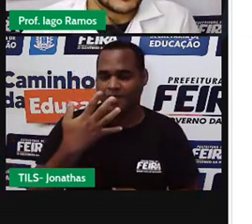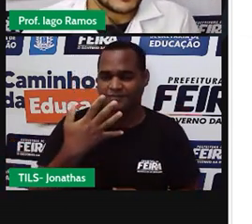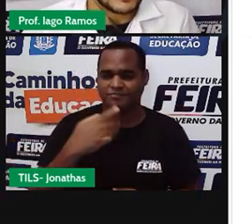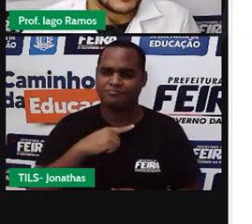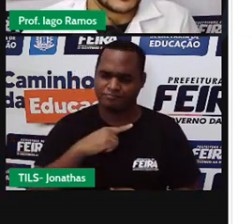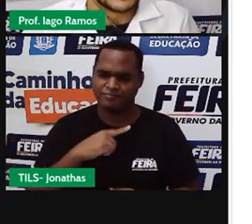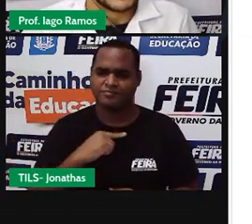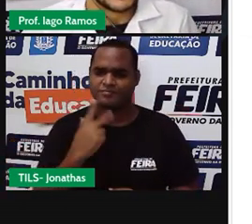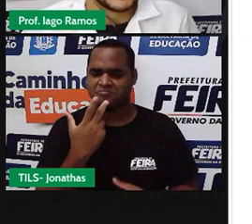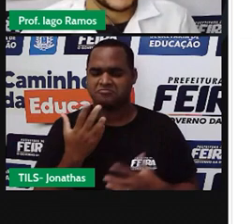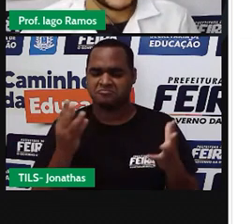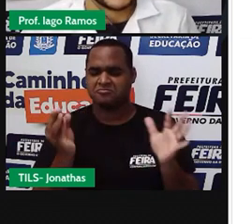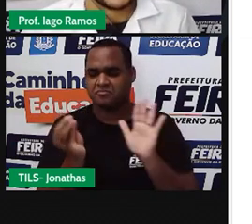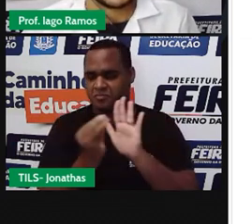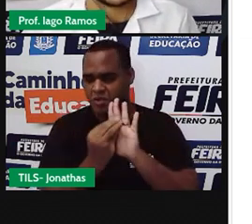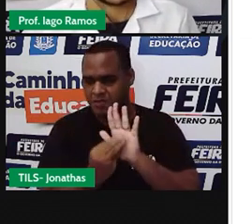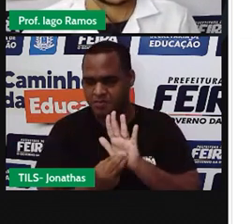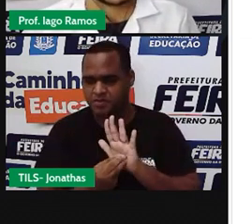Olha que bacana